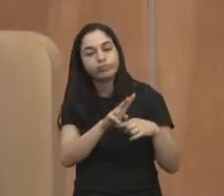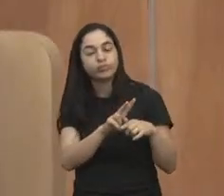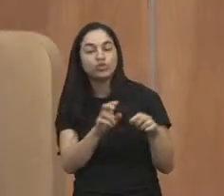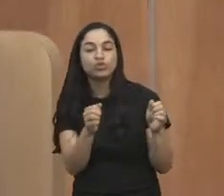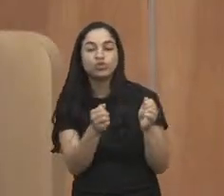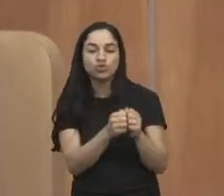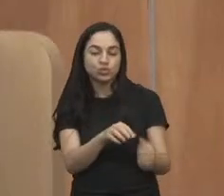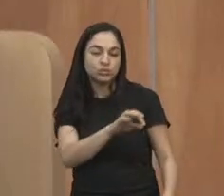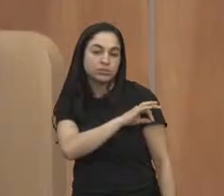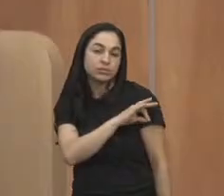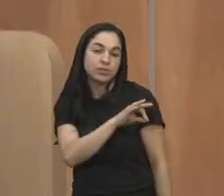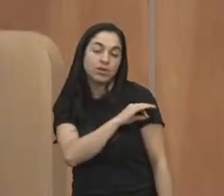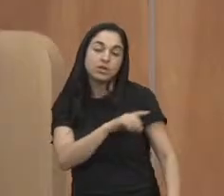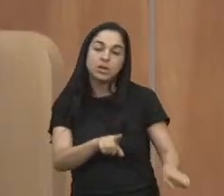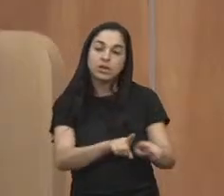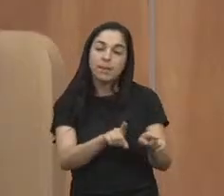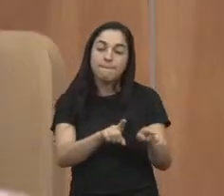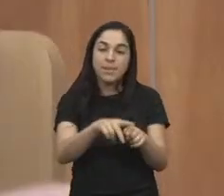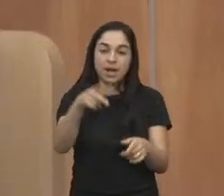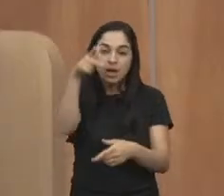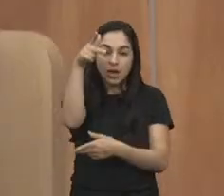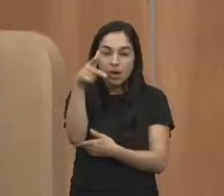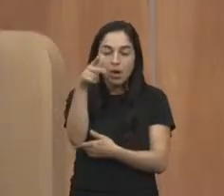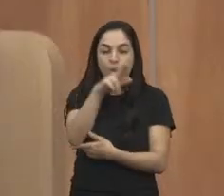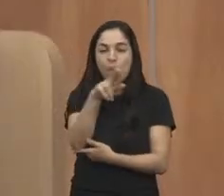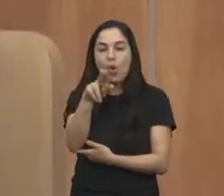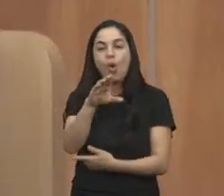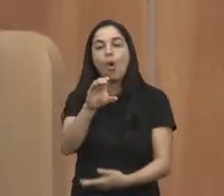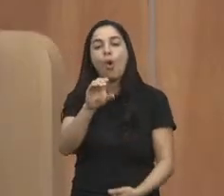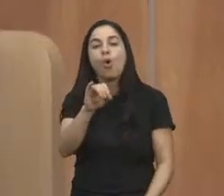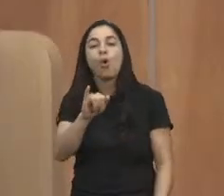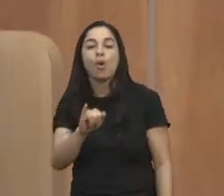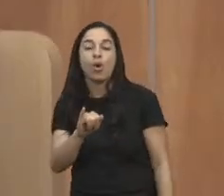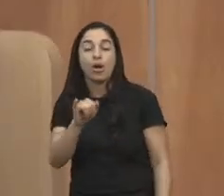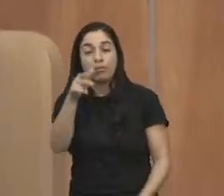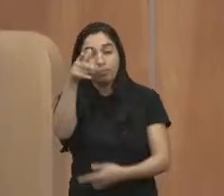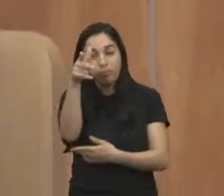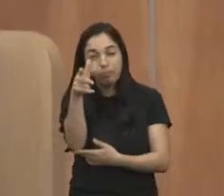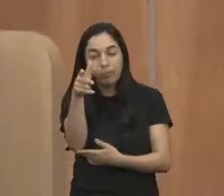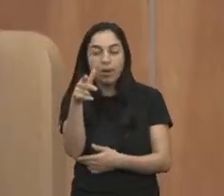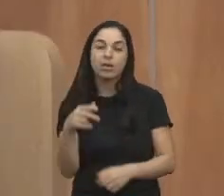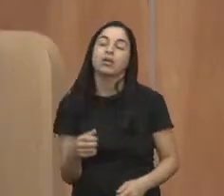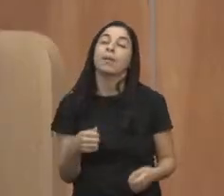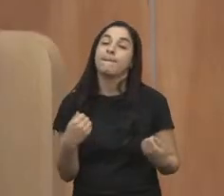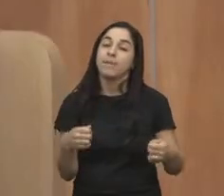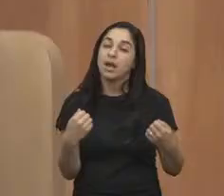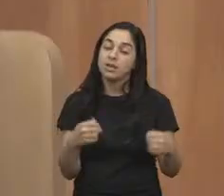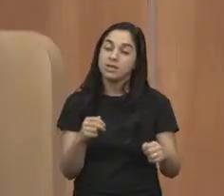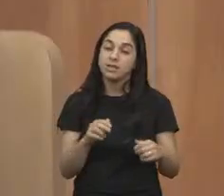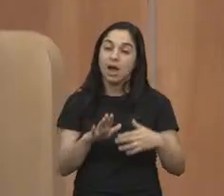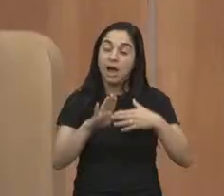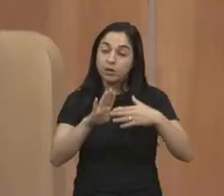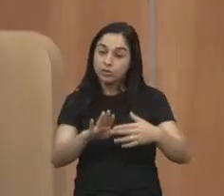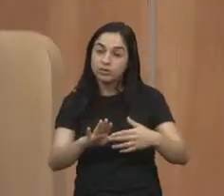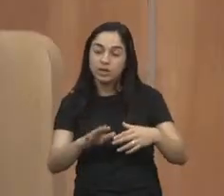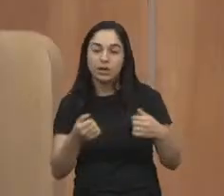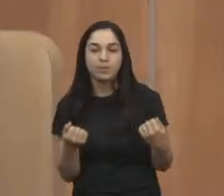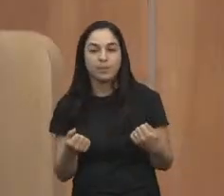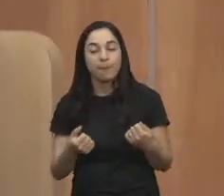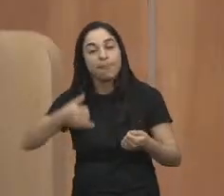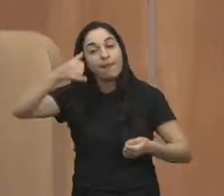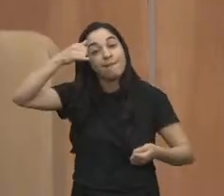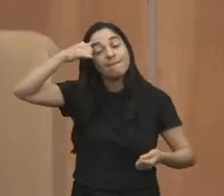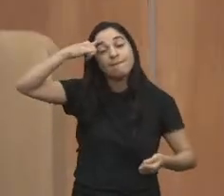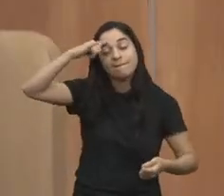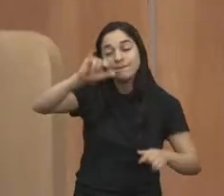COI. E essa prática, via de regra, ela é bem importante a gente poder ajudar a não proliferar ou gerar impactos